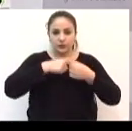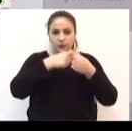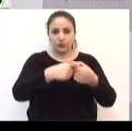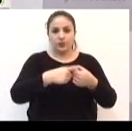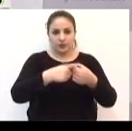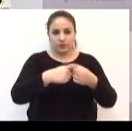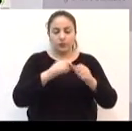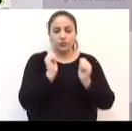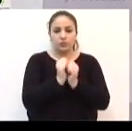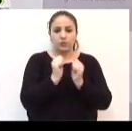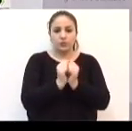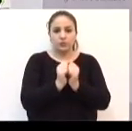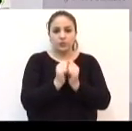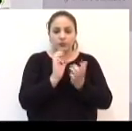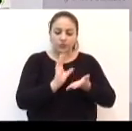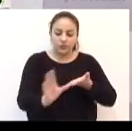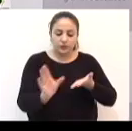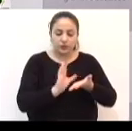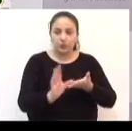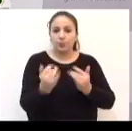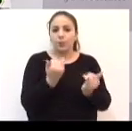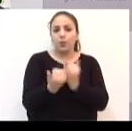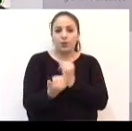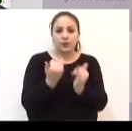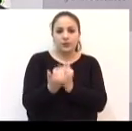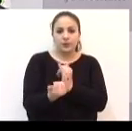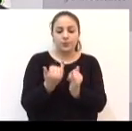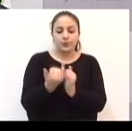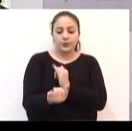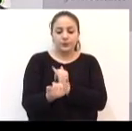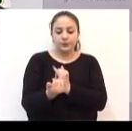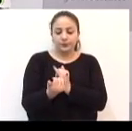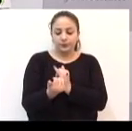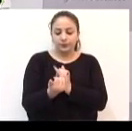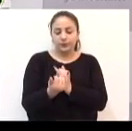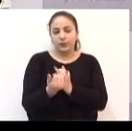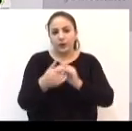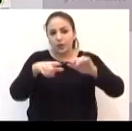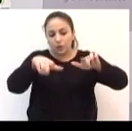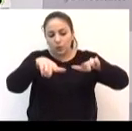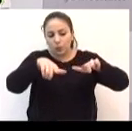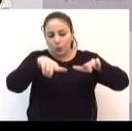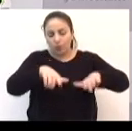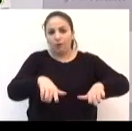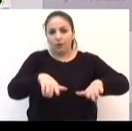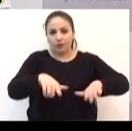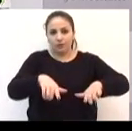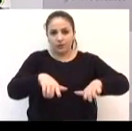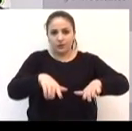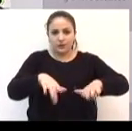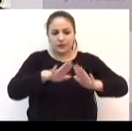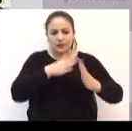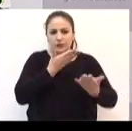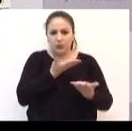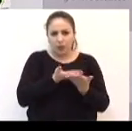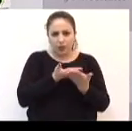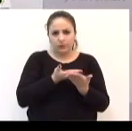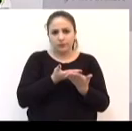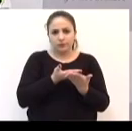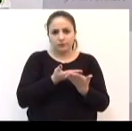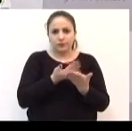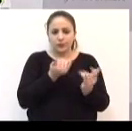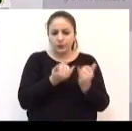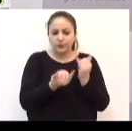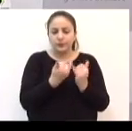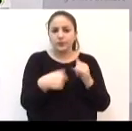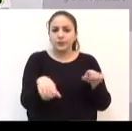bastante ampliação de número de investimentos, por exemplo, de espaços escolares, por exemplo, também,